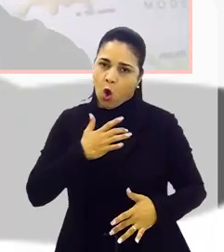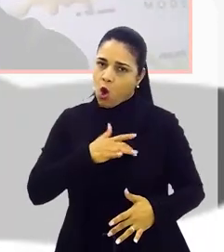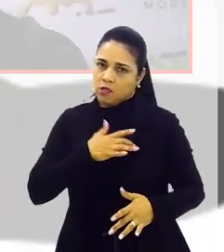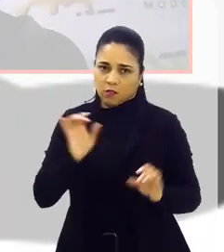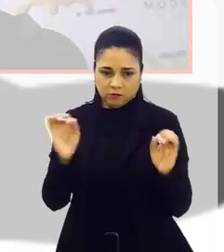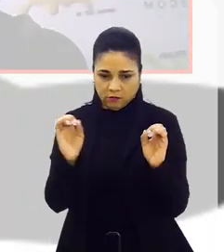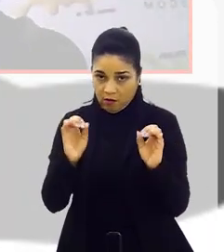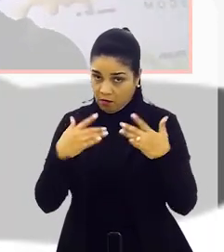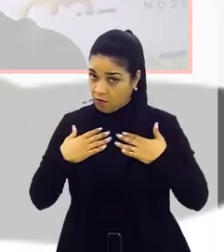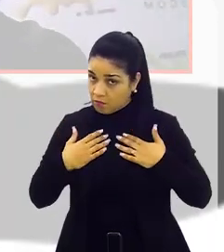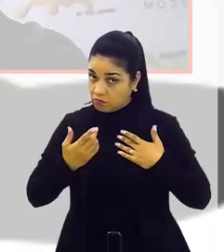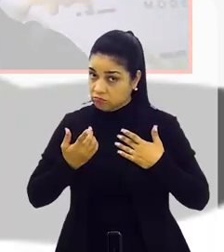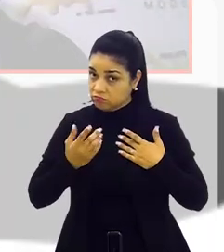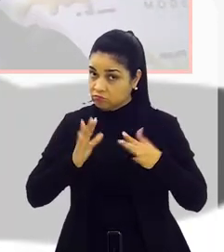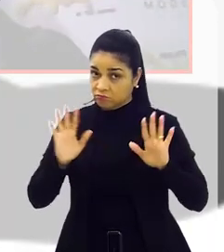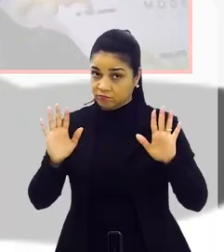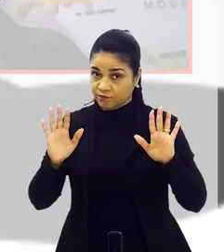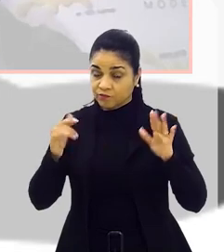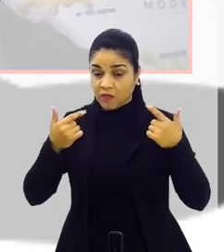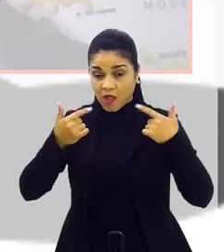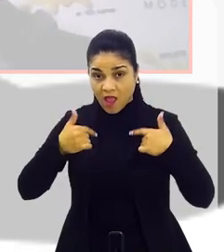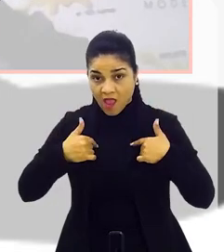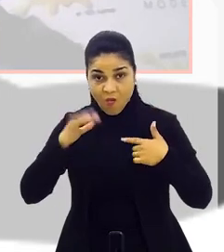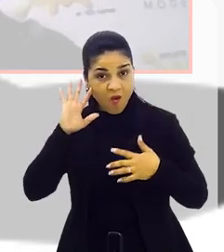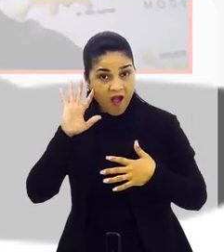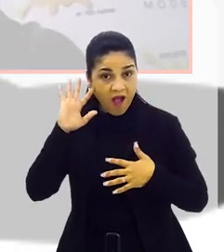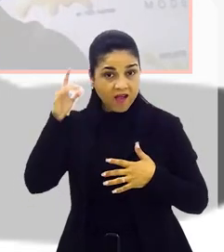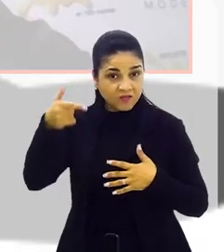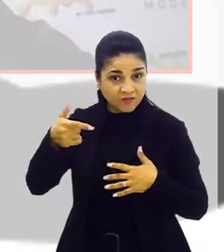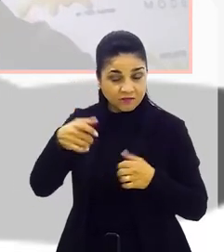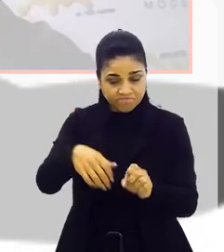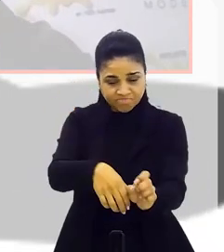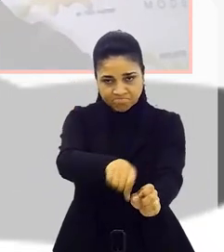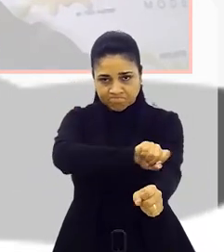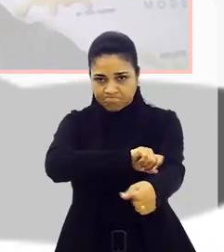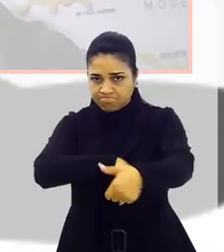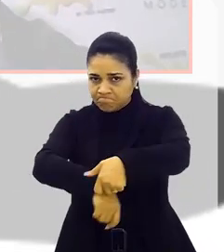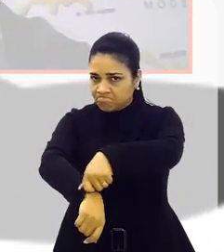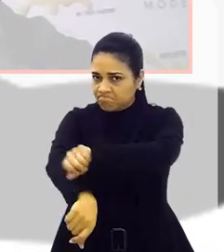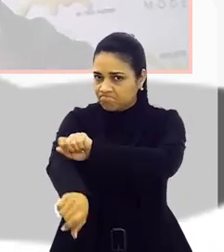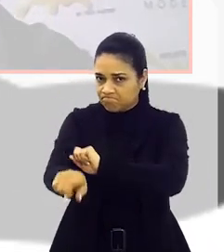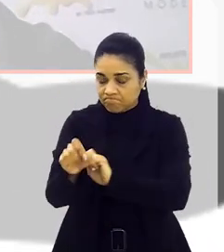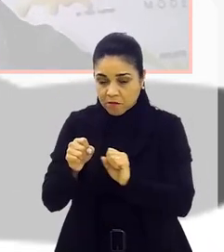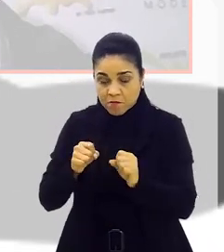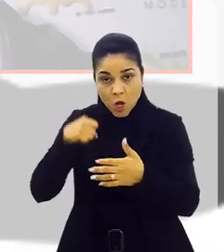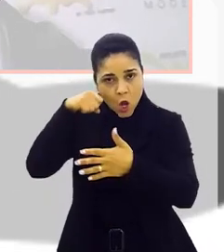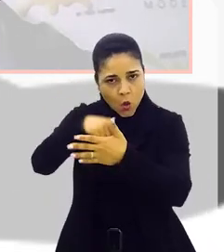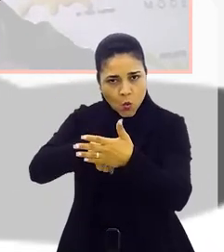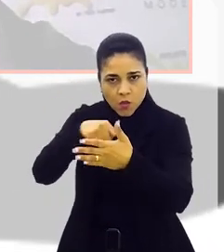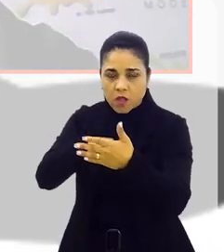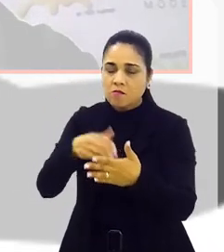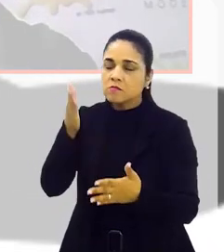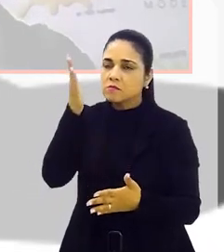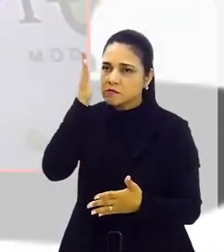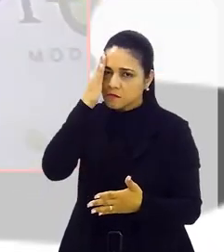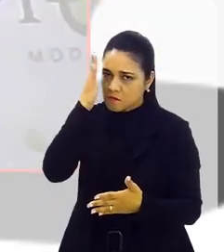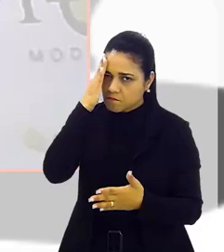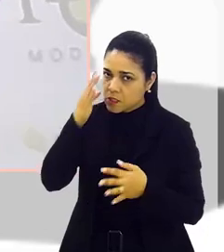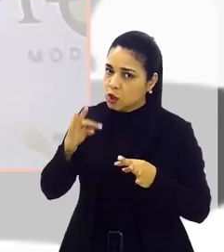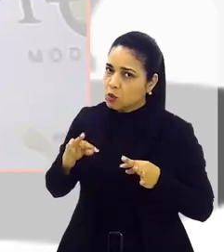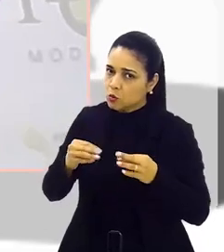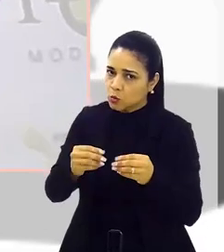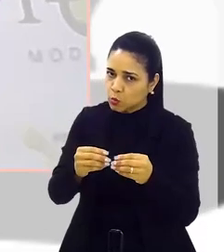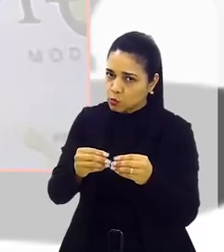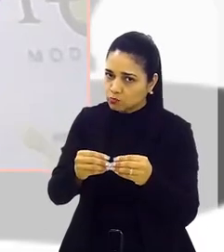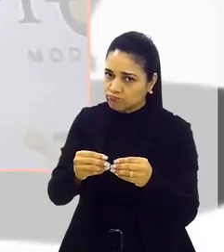de maneira nenhuma. Muito ao contrário. Quando eu resolvi arregaçar as mangas, eu sabia tudo que eu